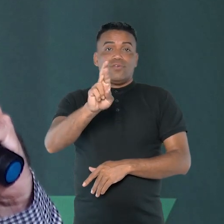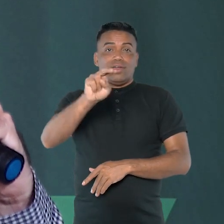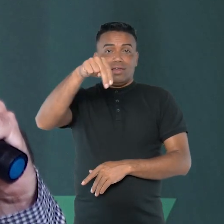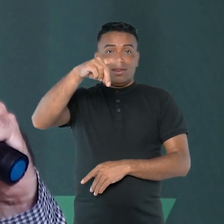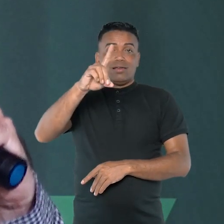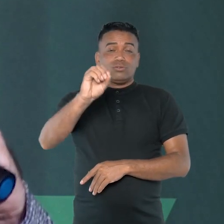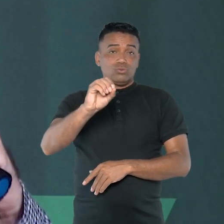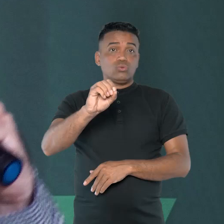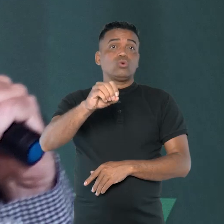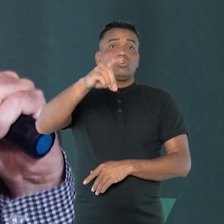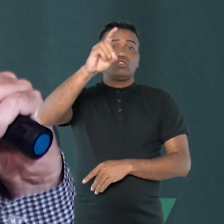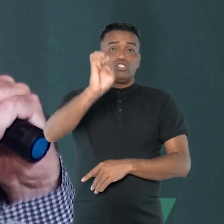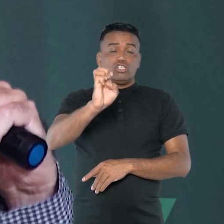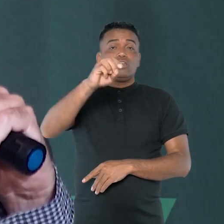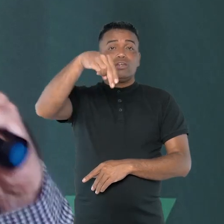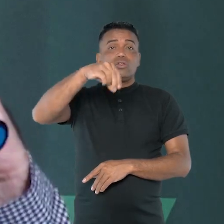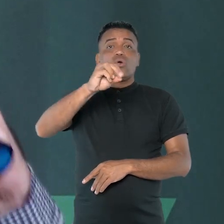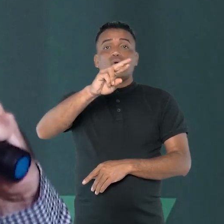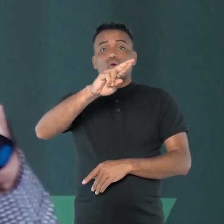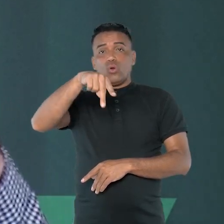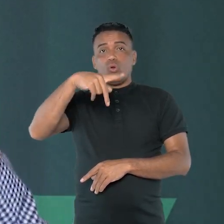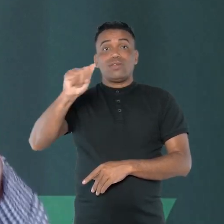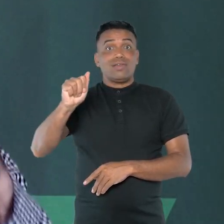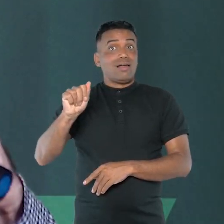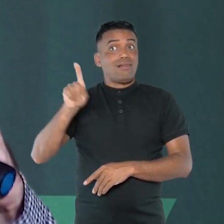na França pela Gallimard, vendeu mais na França do que no Brasil.